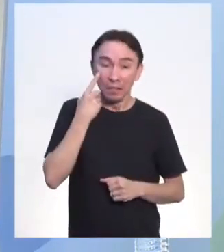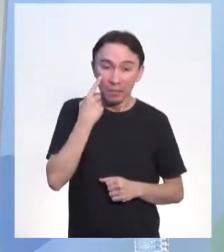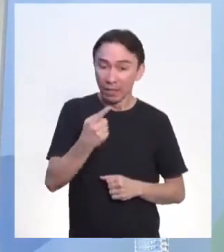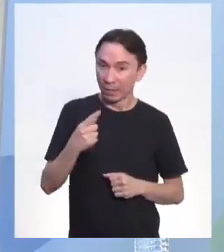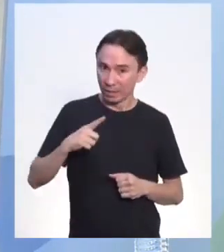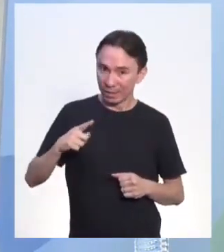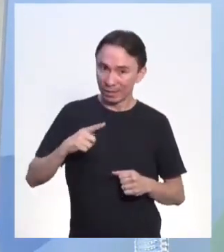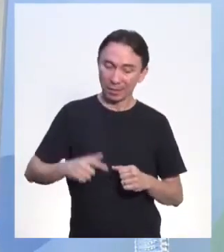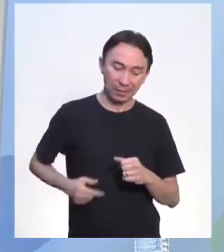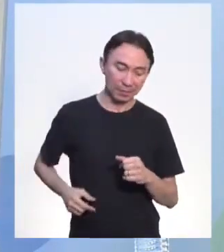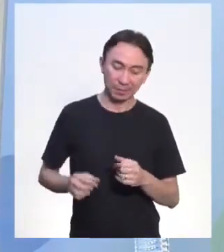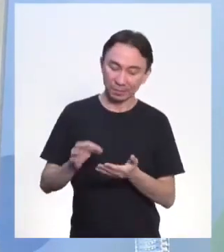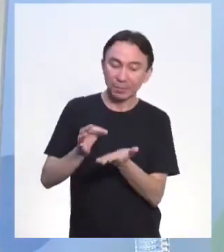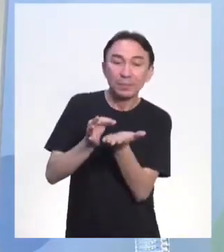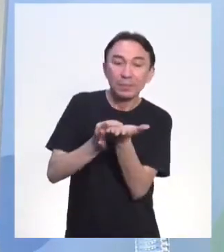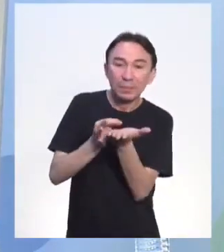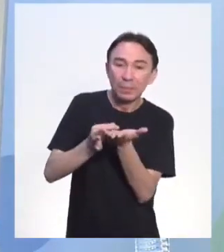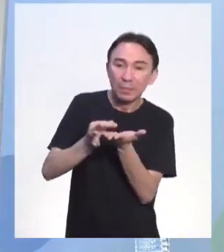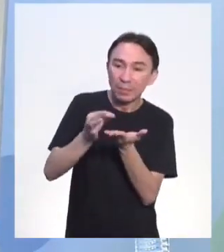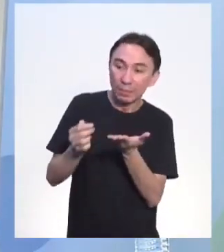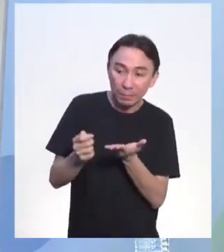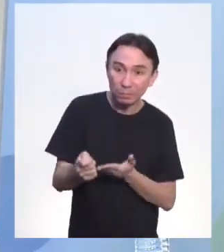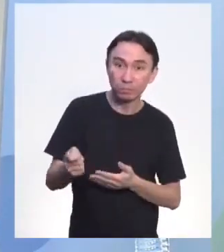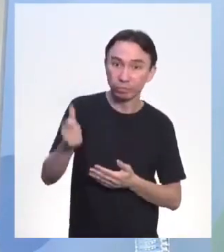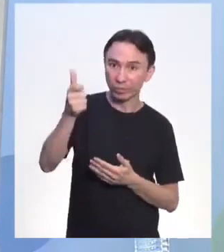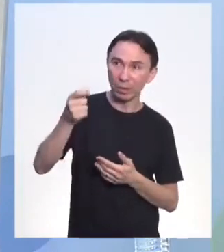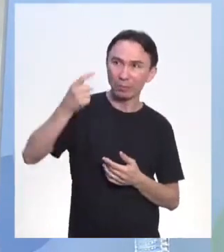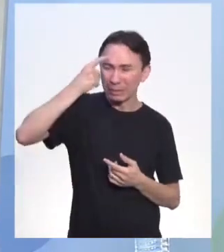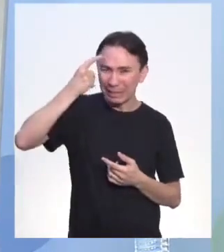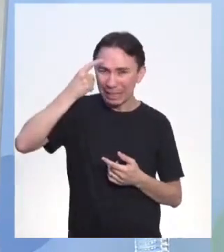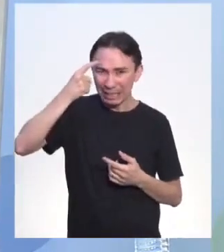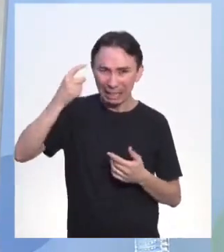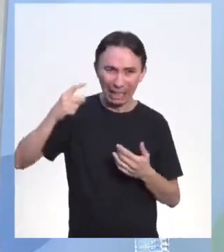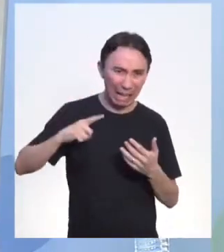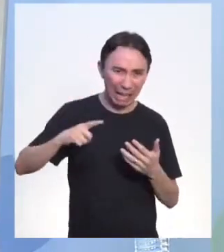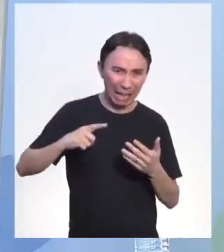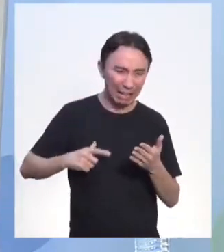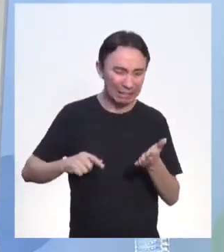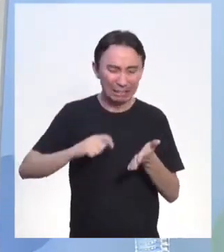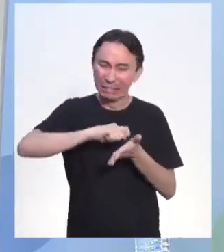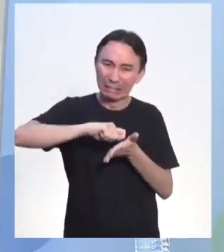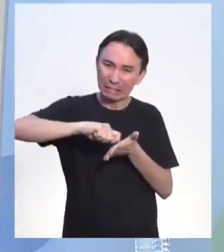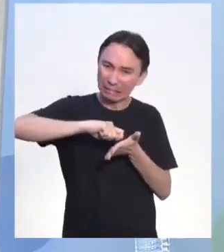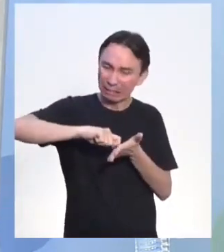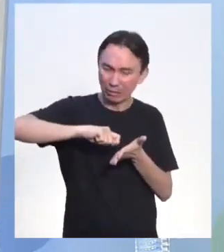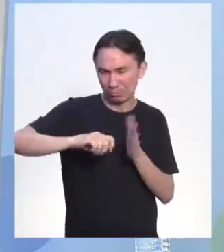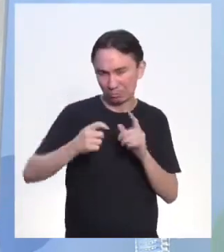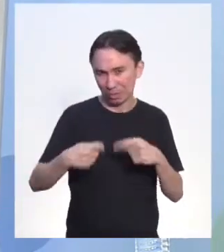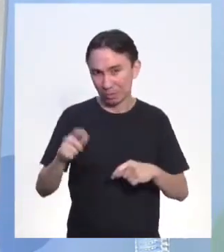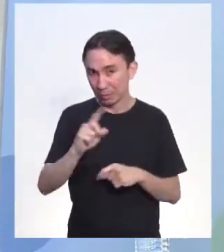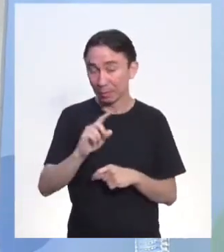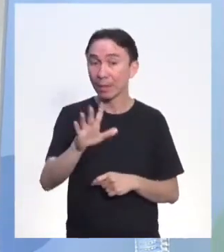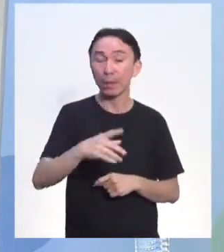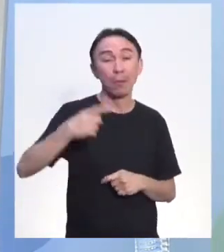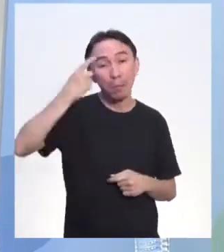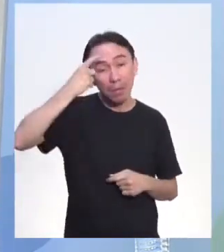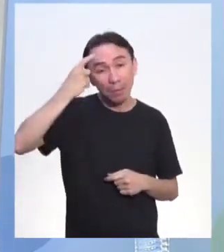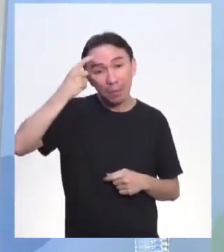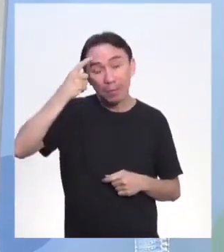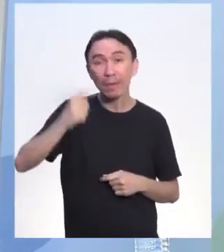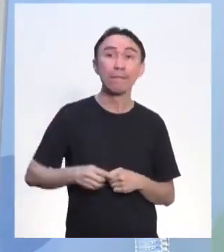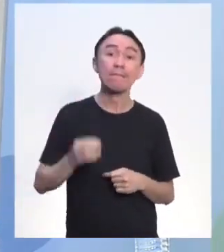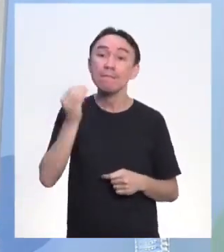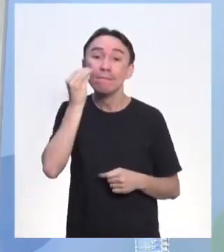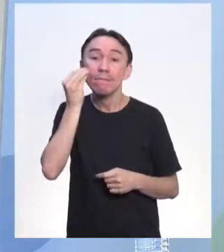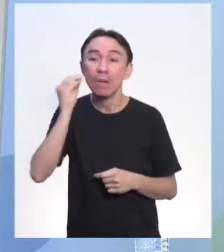uma moeda. Então, pensei quem é o meu experimento aleatório. Não quer anotar? Não precisa na hora que estiver resolvendo. Mas pensa. Qual é o seu experimento aleatório? O que